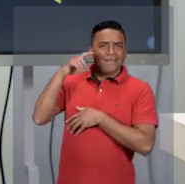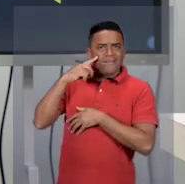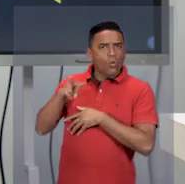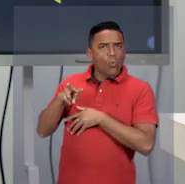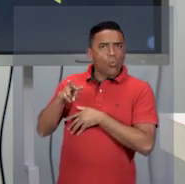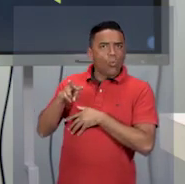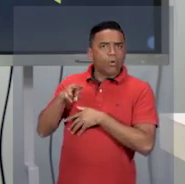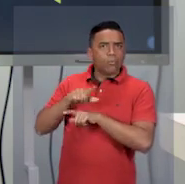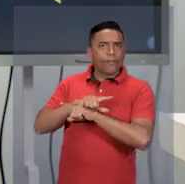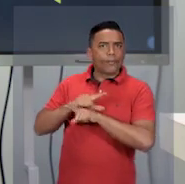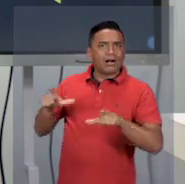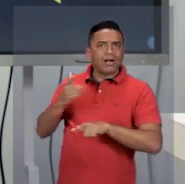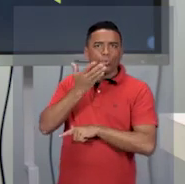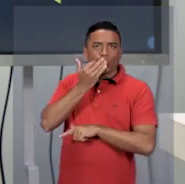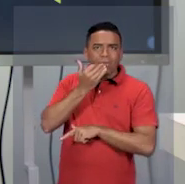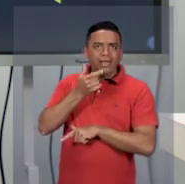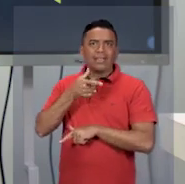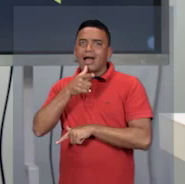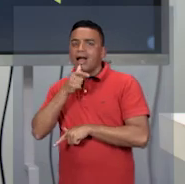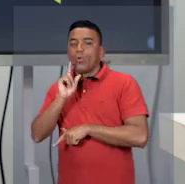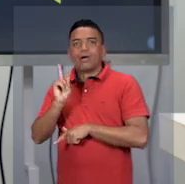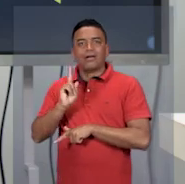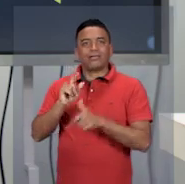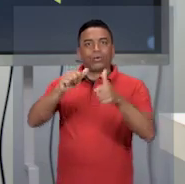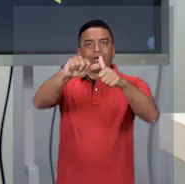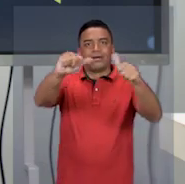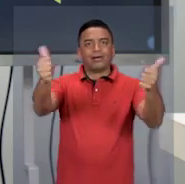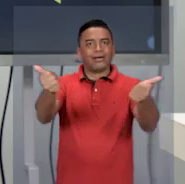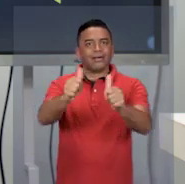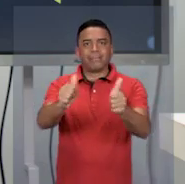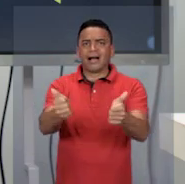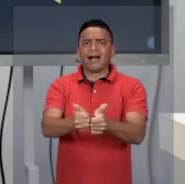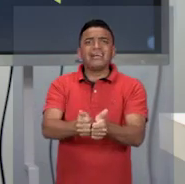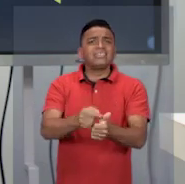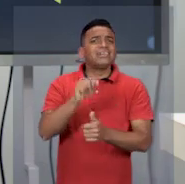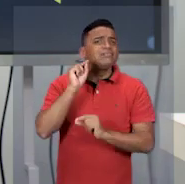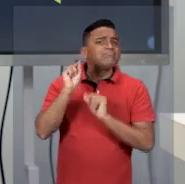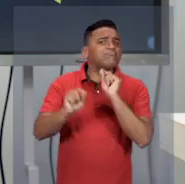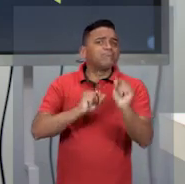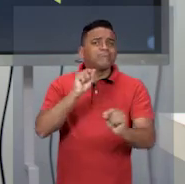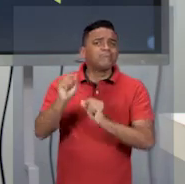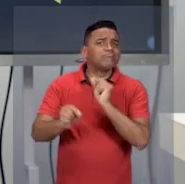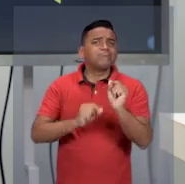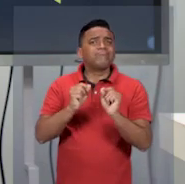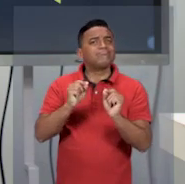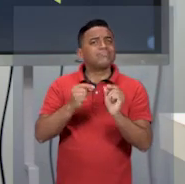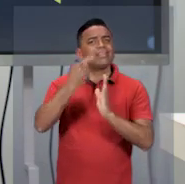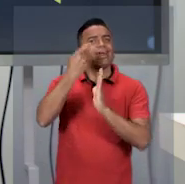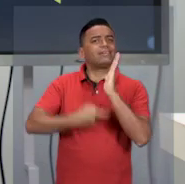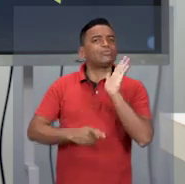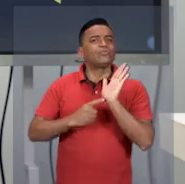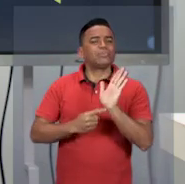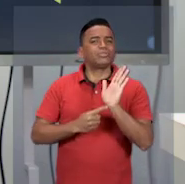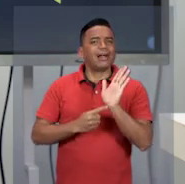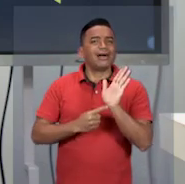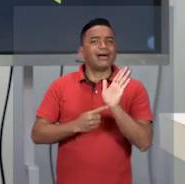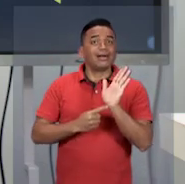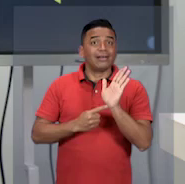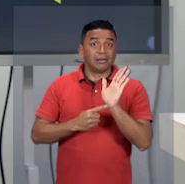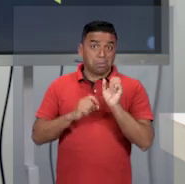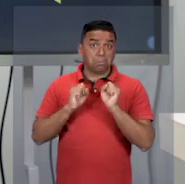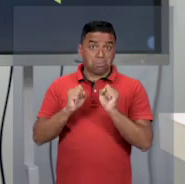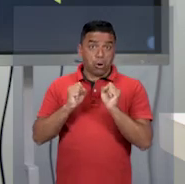imagem, ela já dá sinais de que provavelmente o que o texto diz, que vai dizer sobre o que o texto